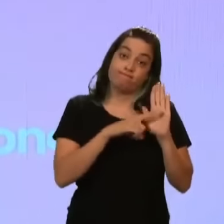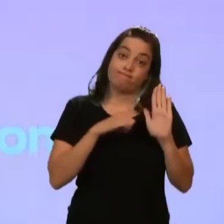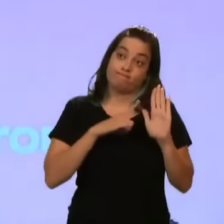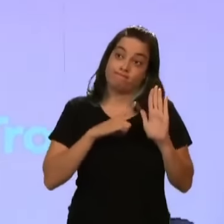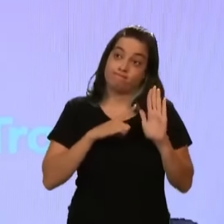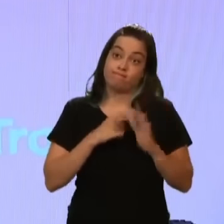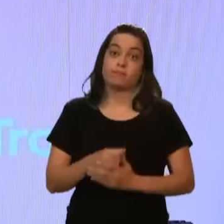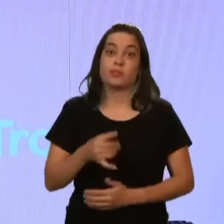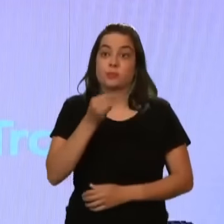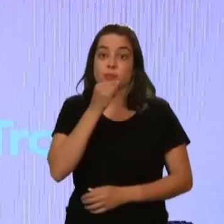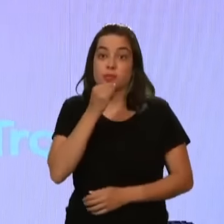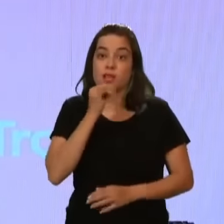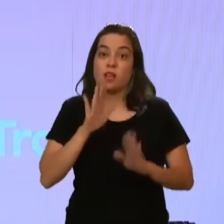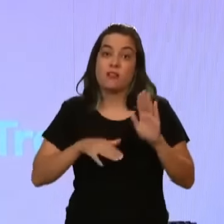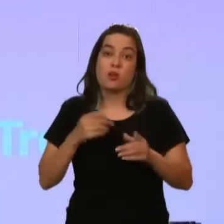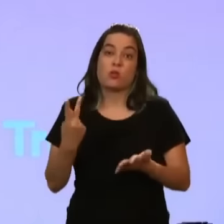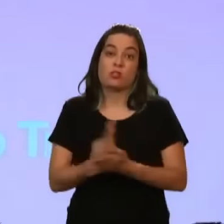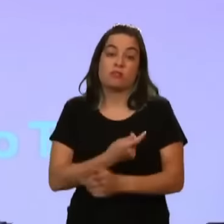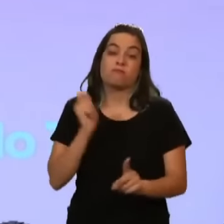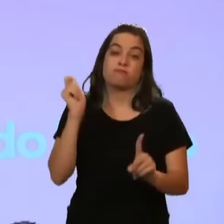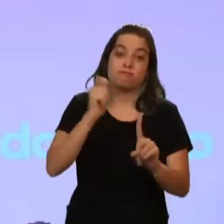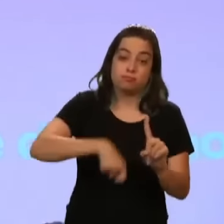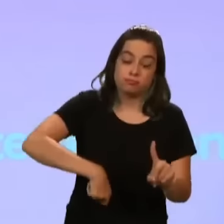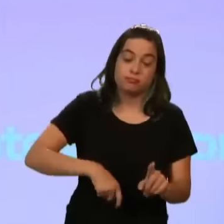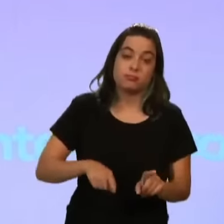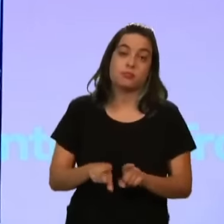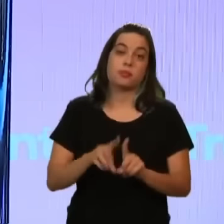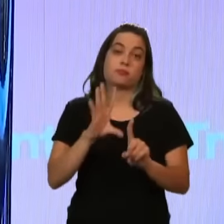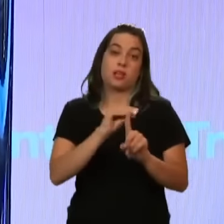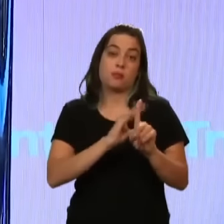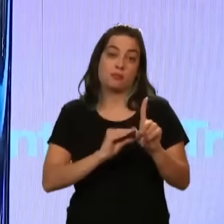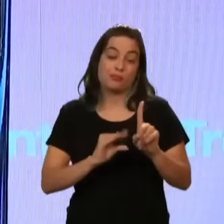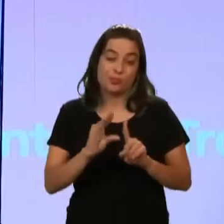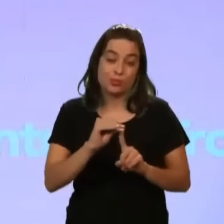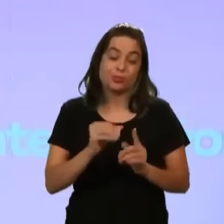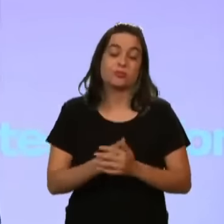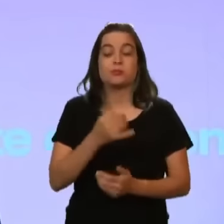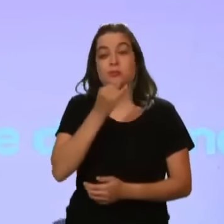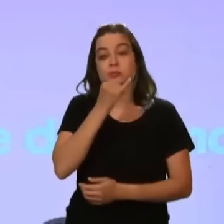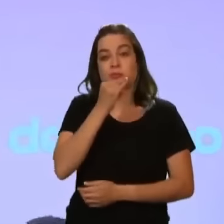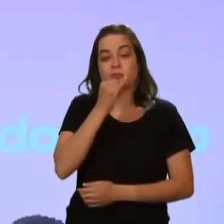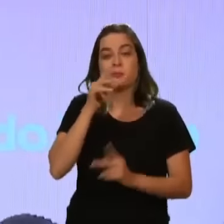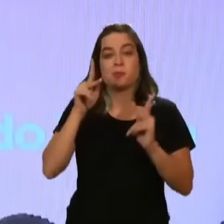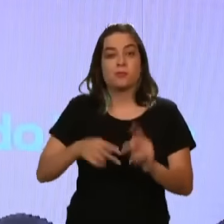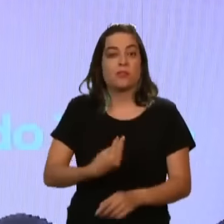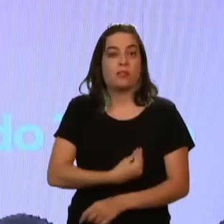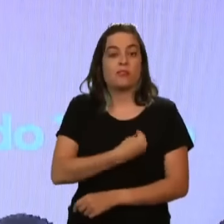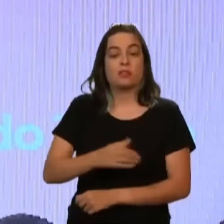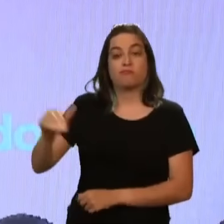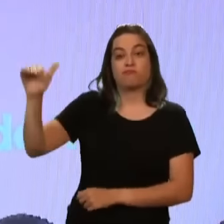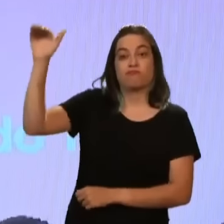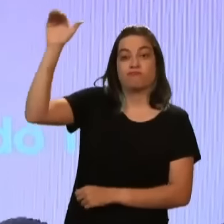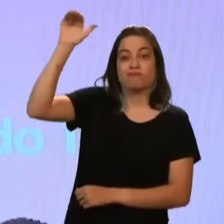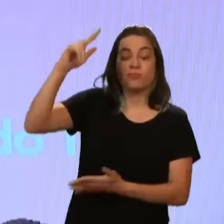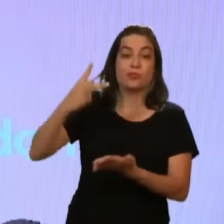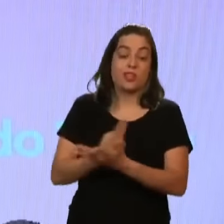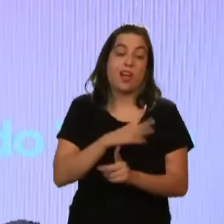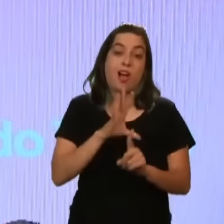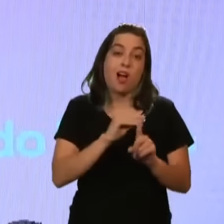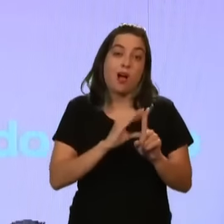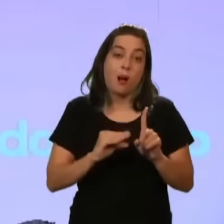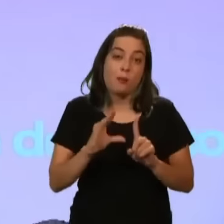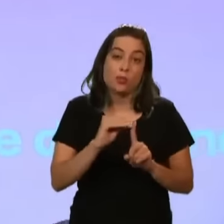um abuso sexual. Quantas pessoas nós conhecemos na vida adulta, né, que sofreram um abuso e por causa disso